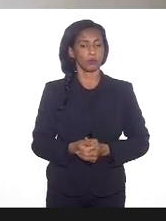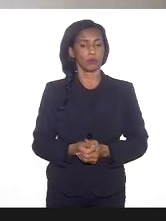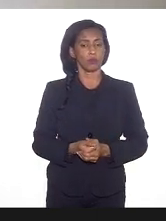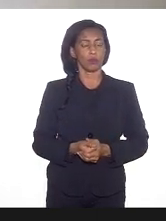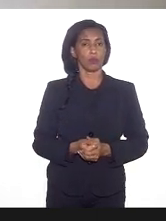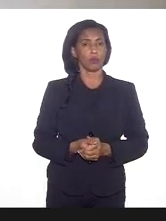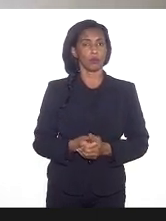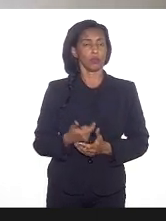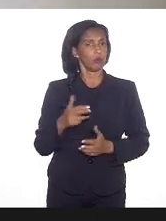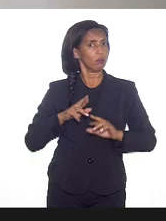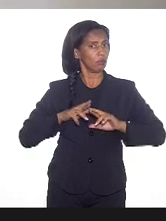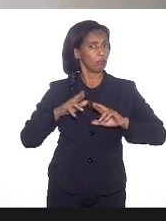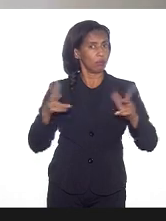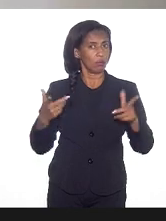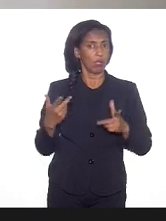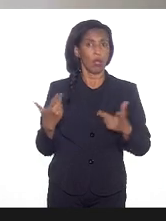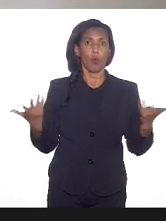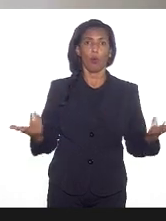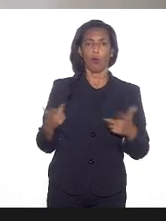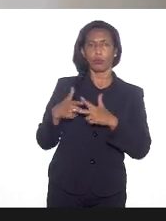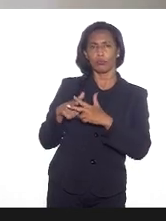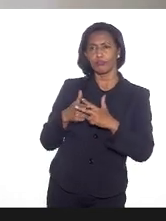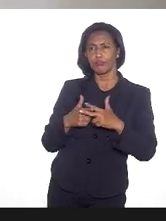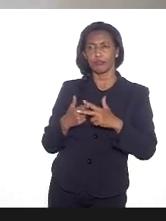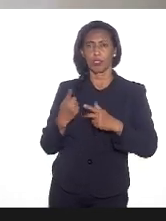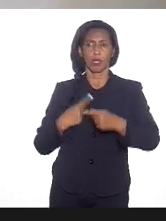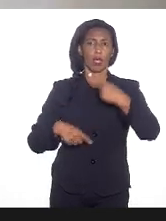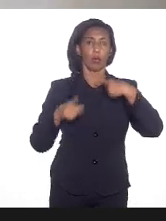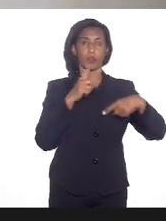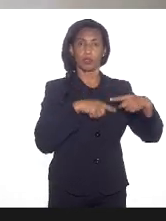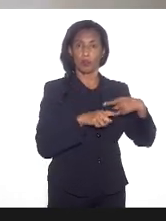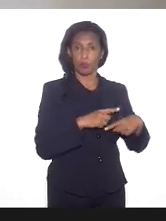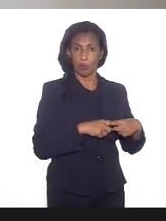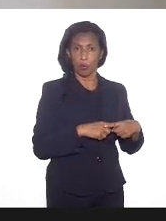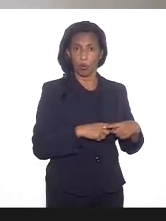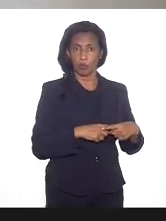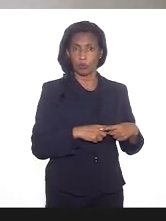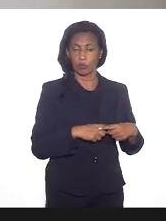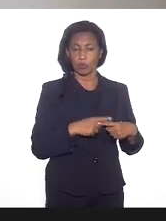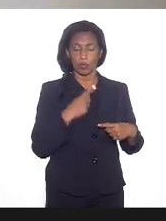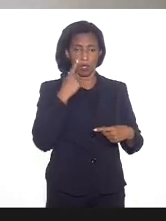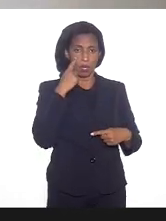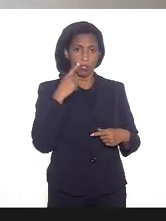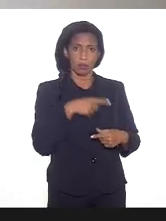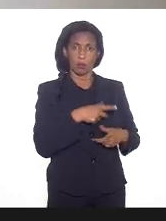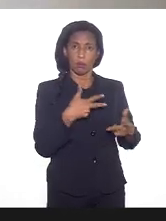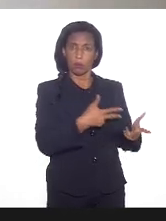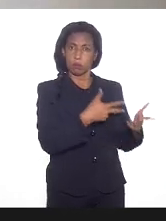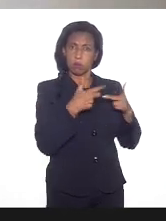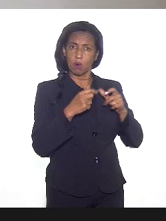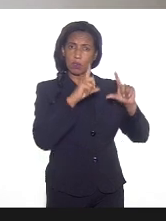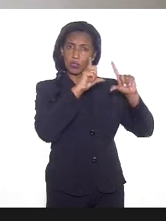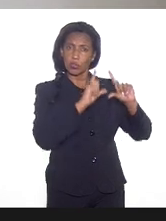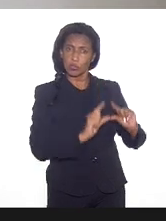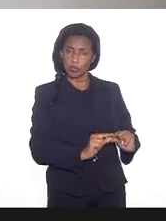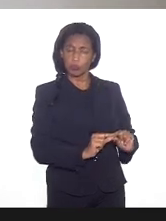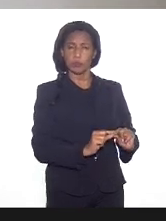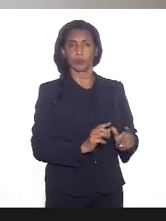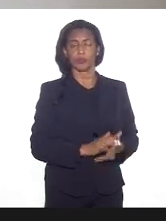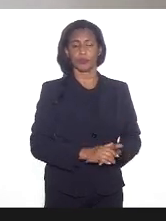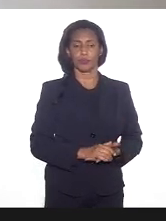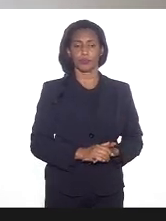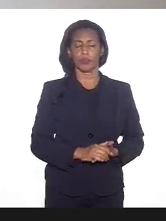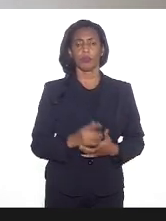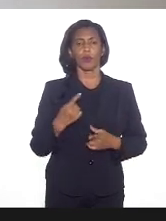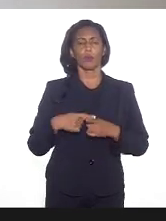atuarial tremendo. Aí, quando se corrige e se volta para a tabela padrão, se diminui novamente isso. Por que